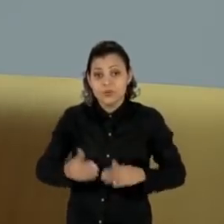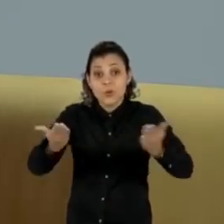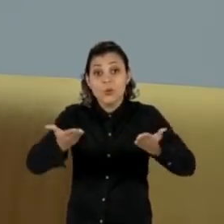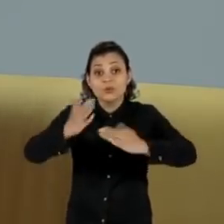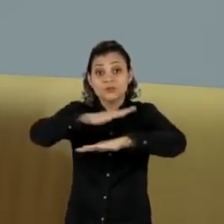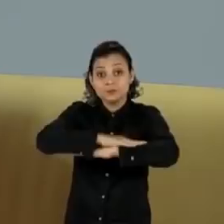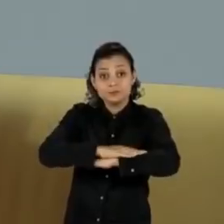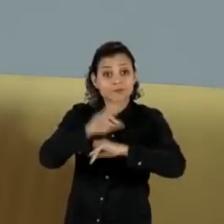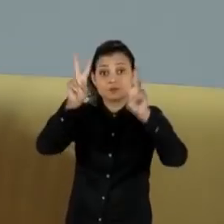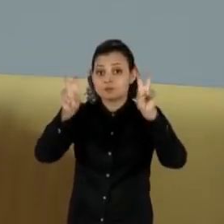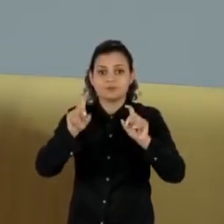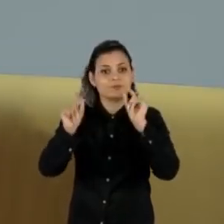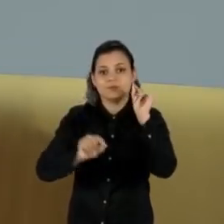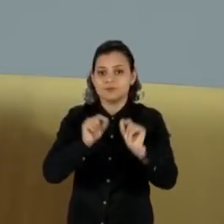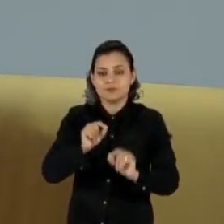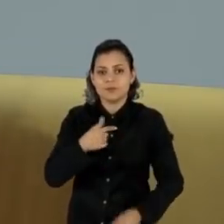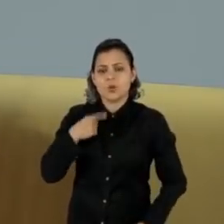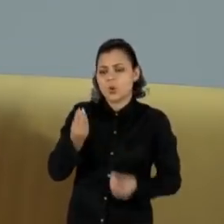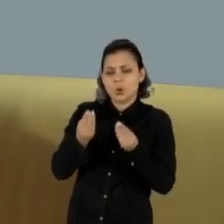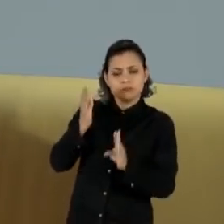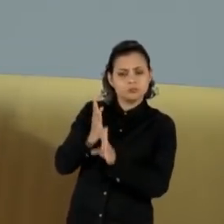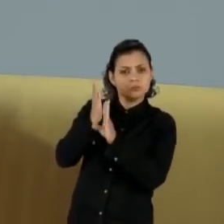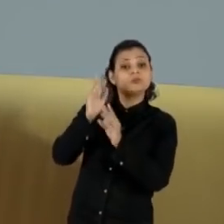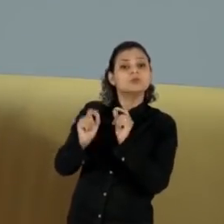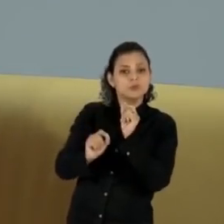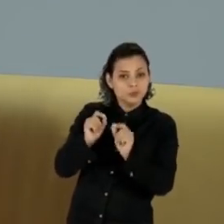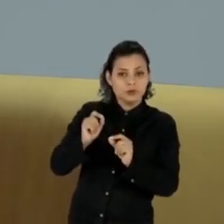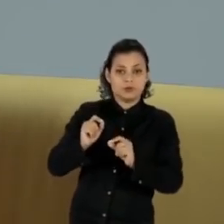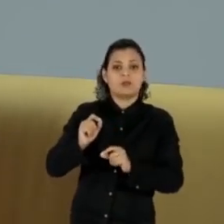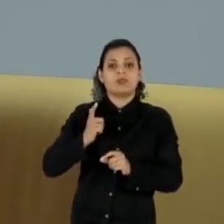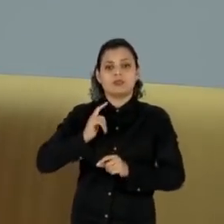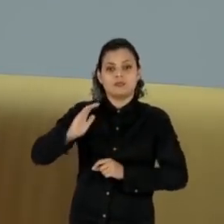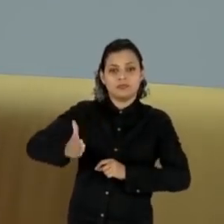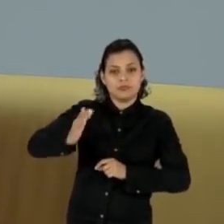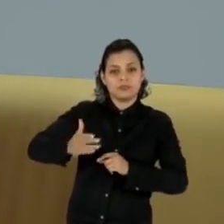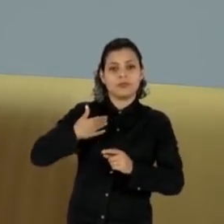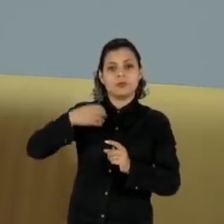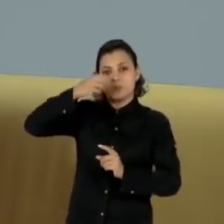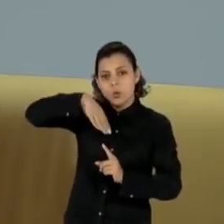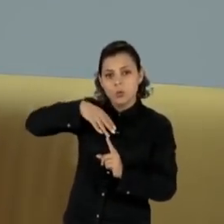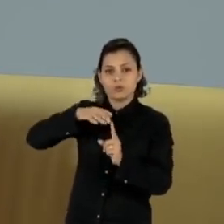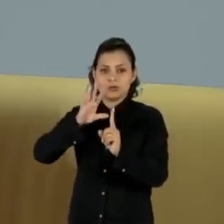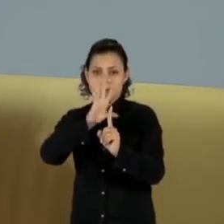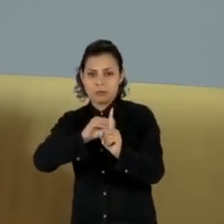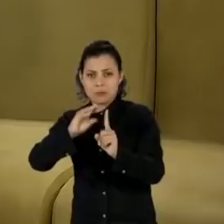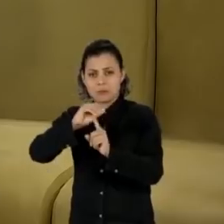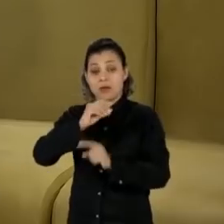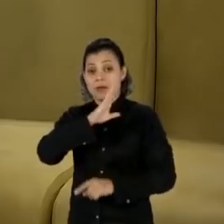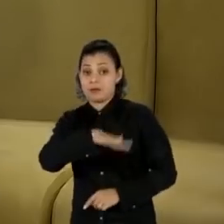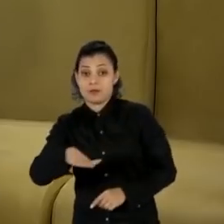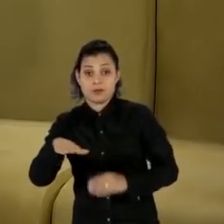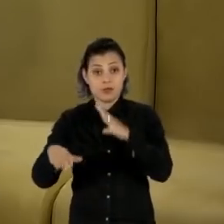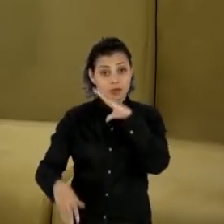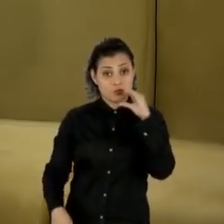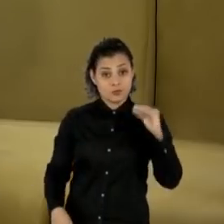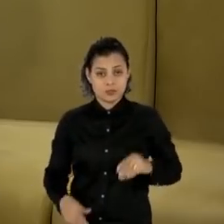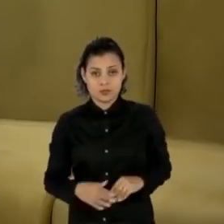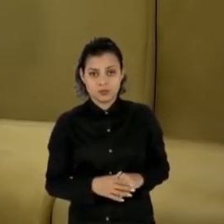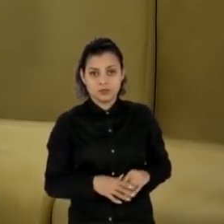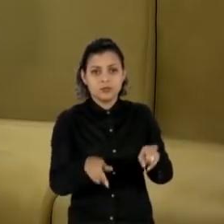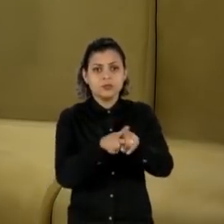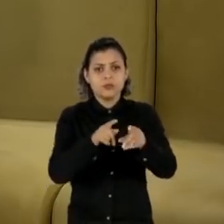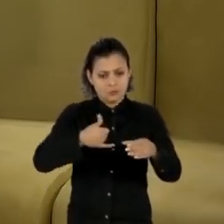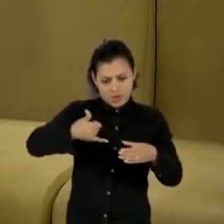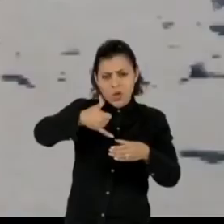estude hoje uma conversa sobre como identificar abusos cometidos contra crianças e adolescentes e ainda as